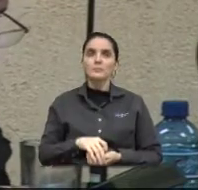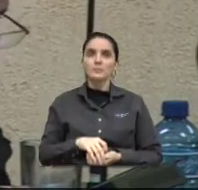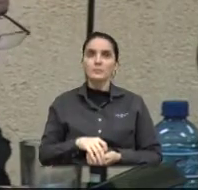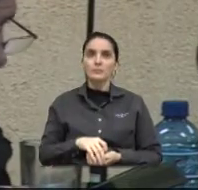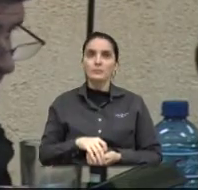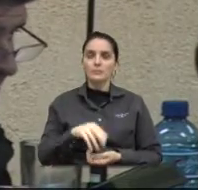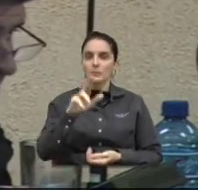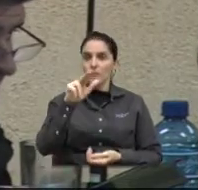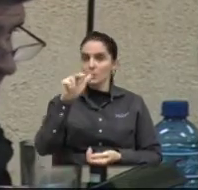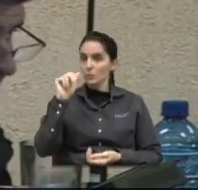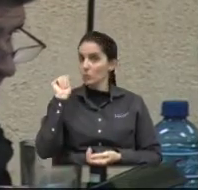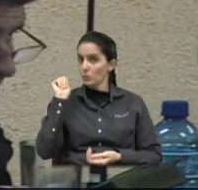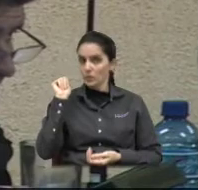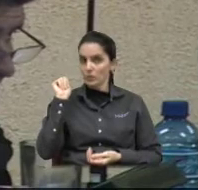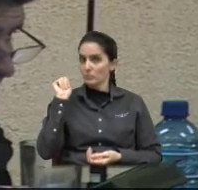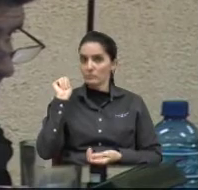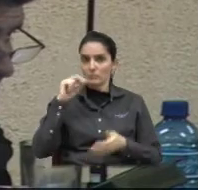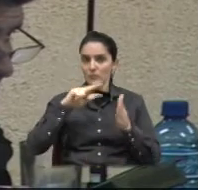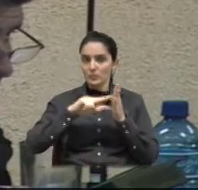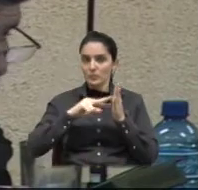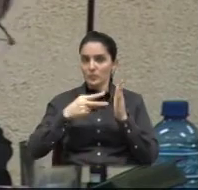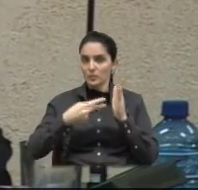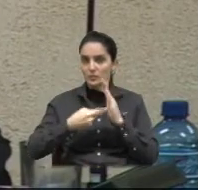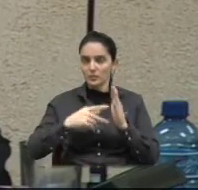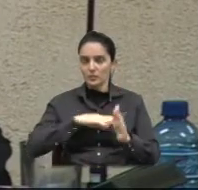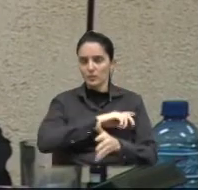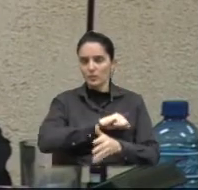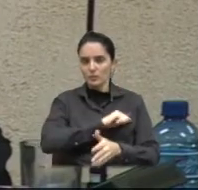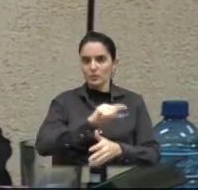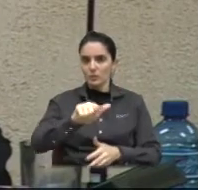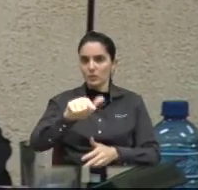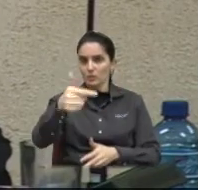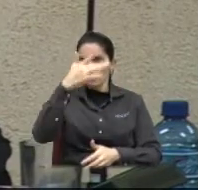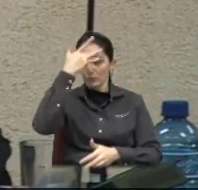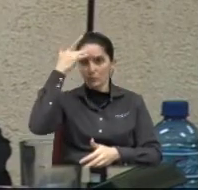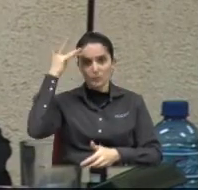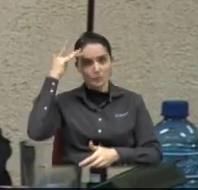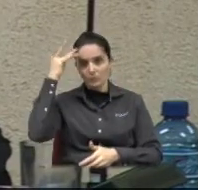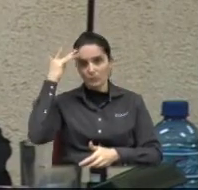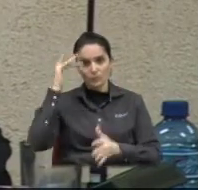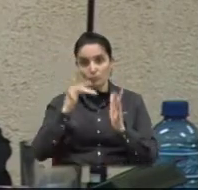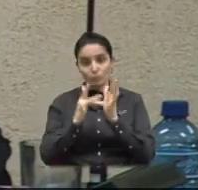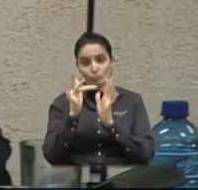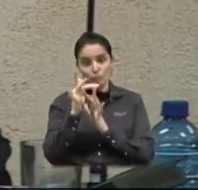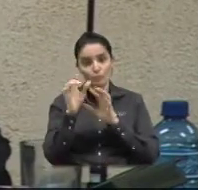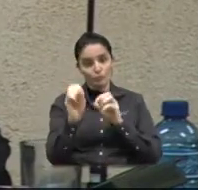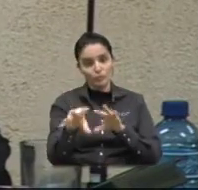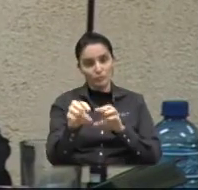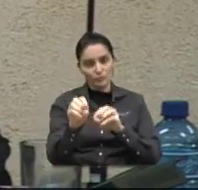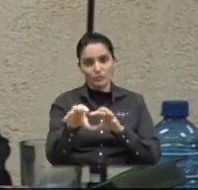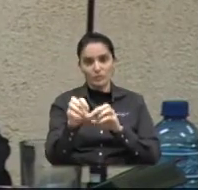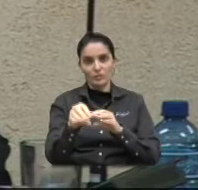maneira nenhuma nós deixamos de amar as pessoas porque foi esse mandamento de jesus deixou